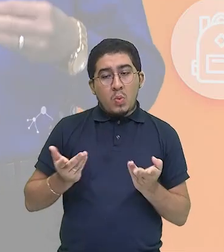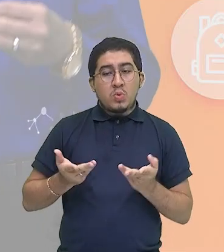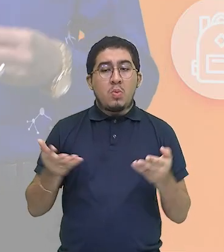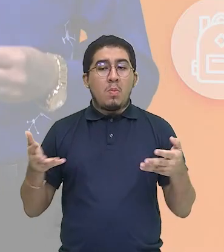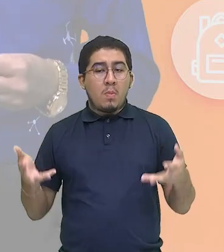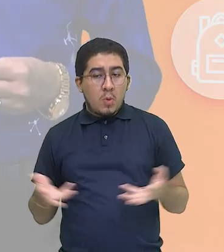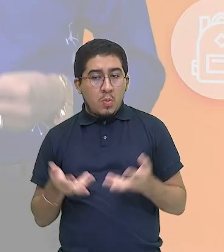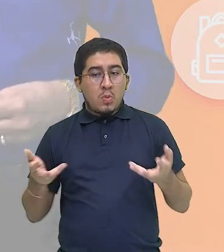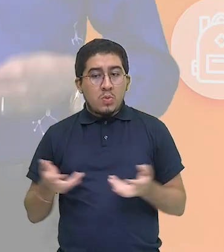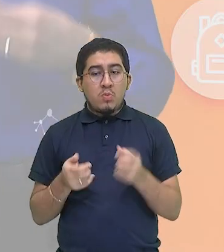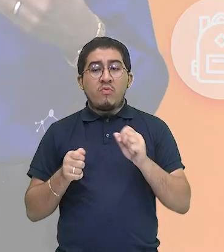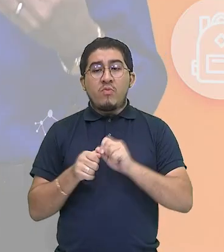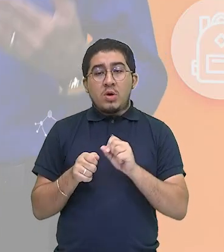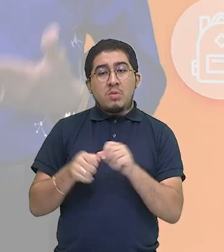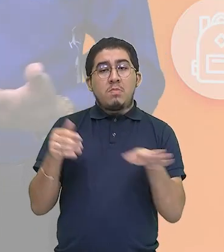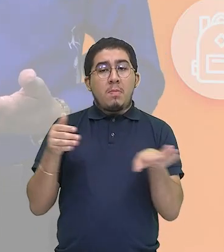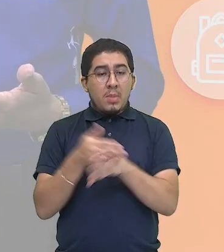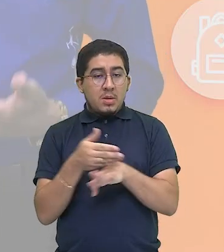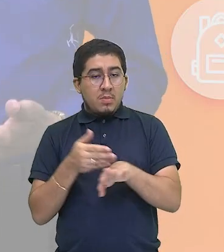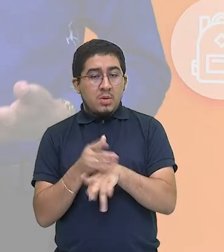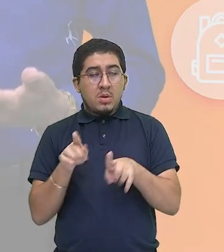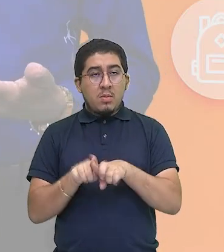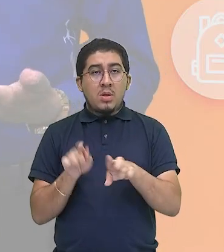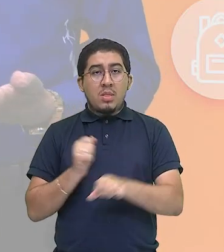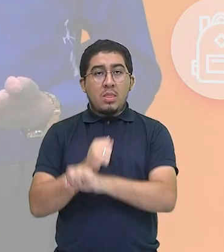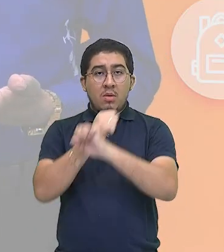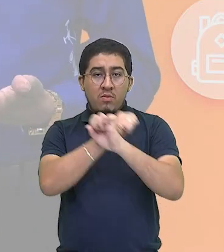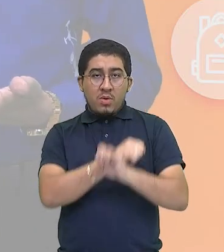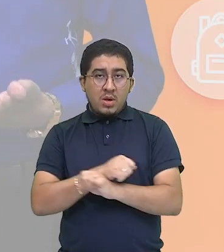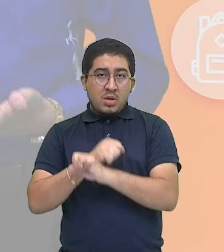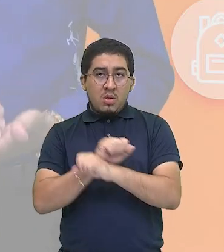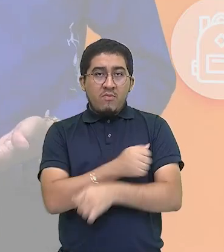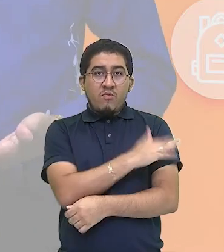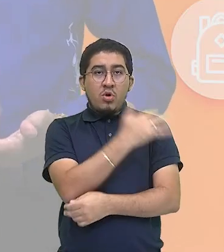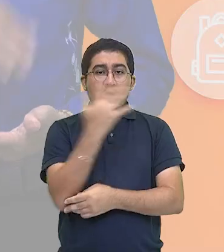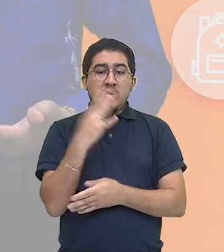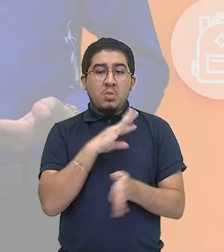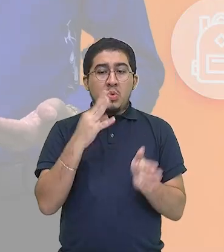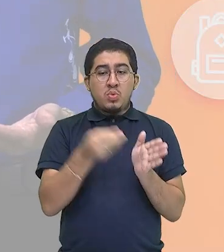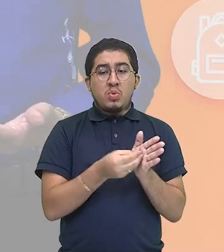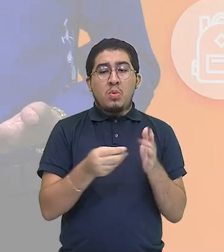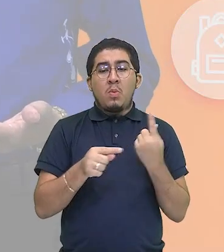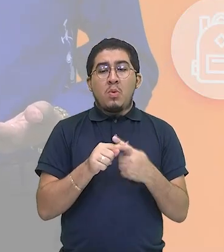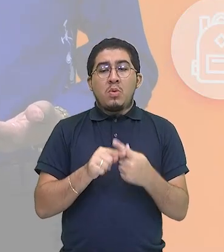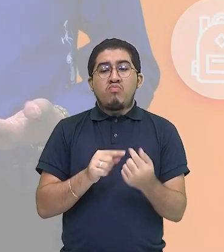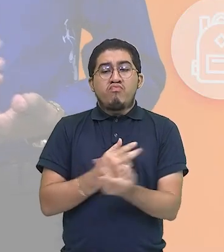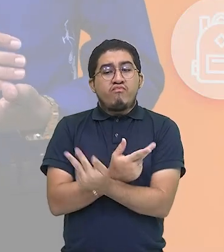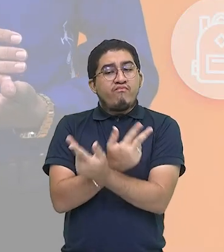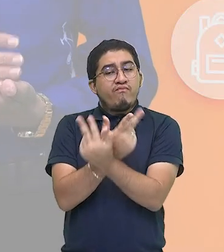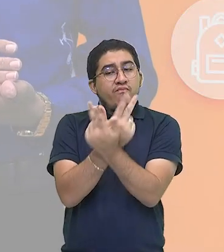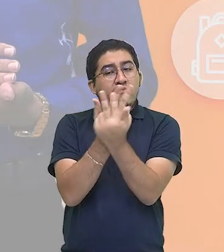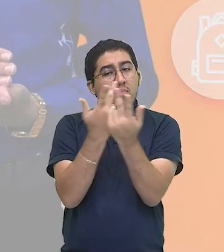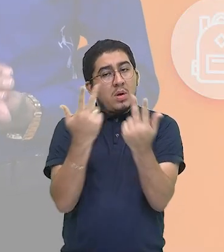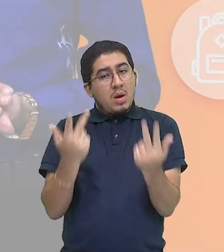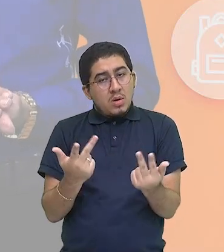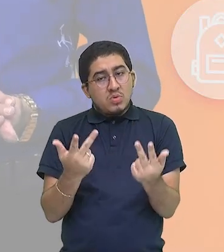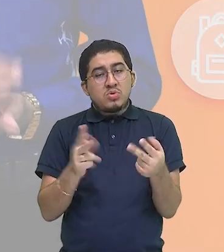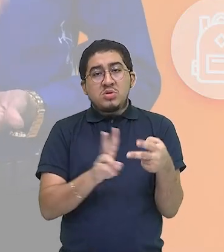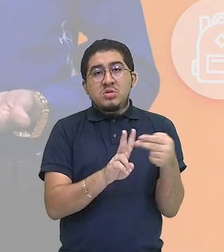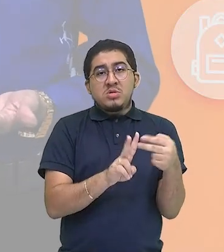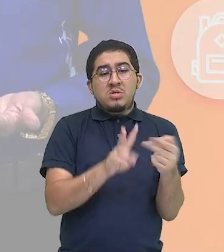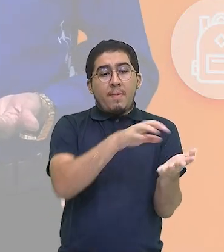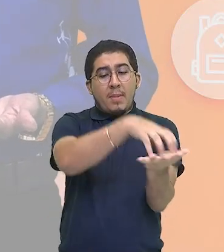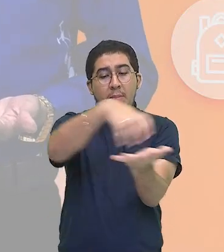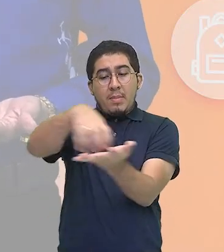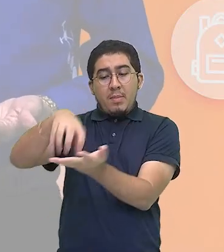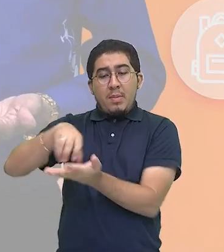promovem, fazem em defesa da floresta amazônica, porque são várias etnias. É por isso que ela chama